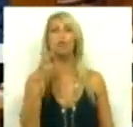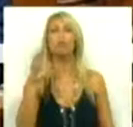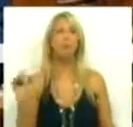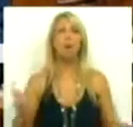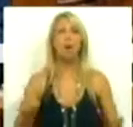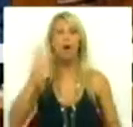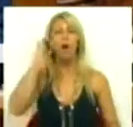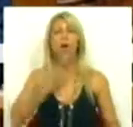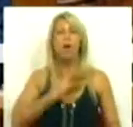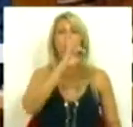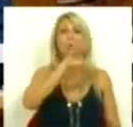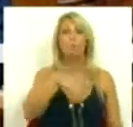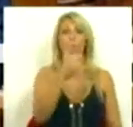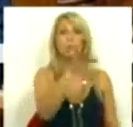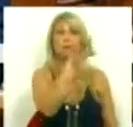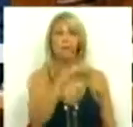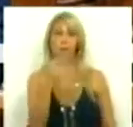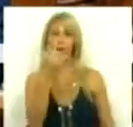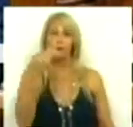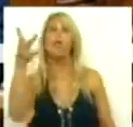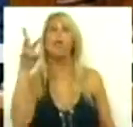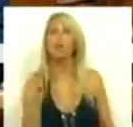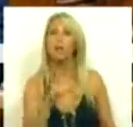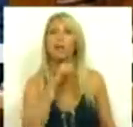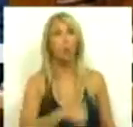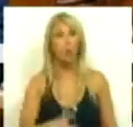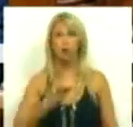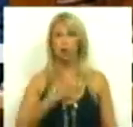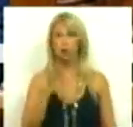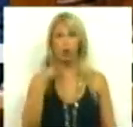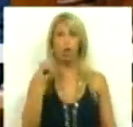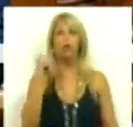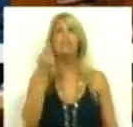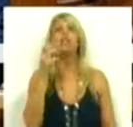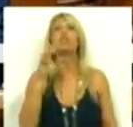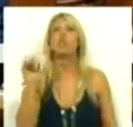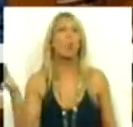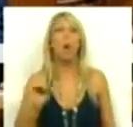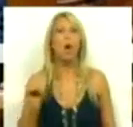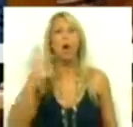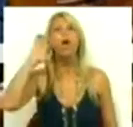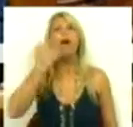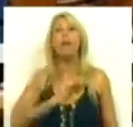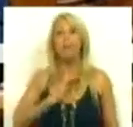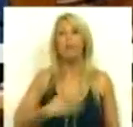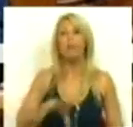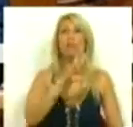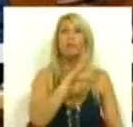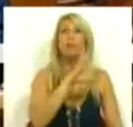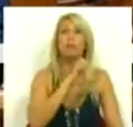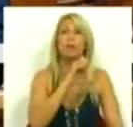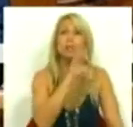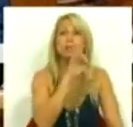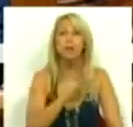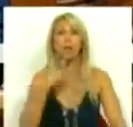de 4,5% para 2013? Concorda o doutor Seguro ou não que o déficit de 3% seja atingido só um